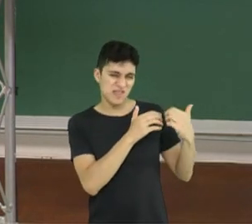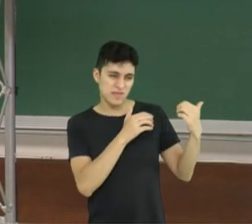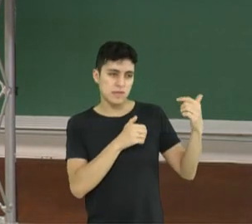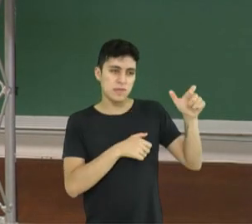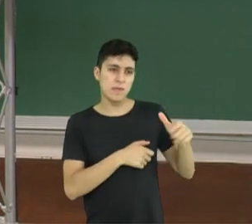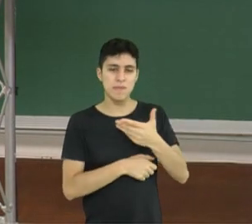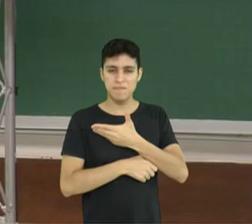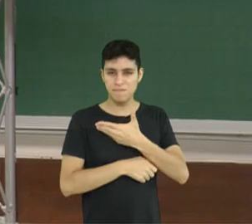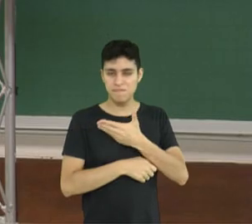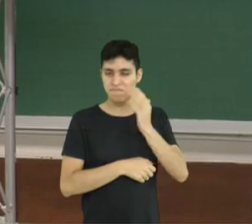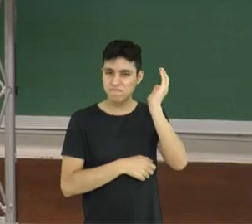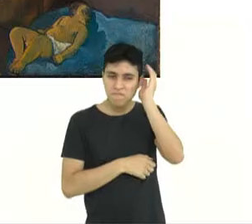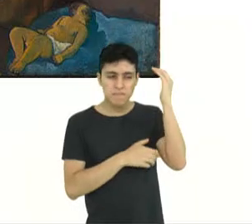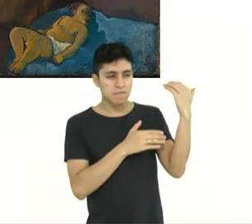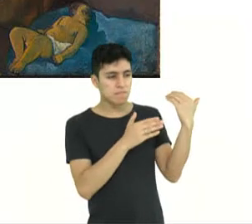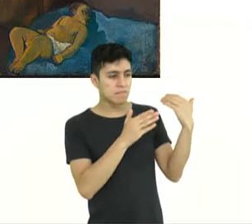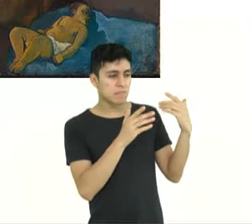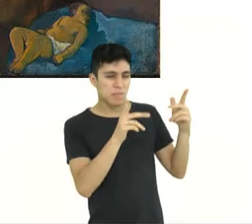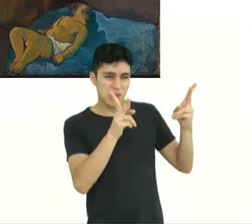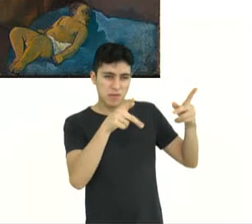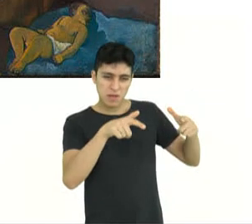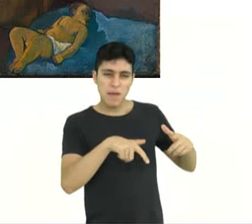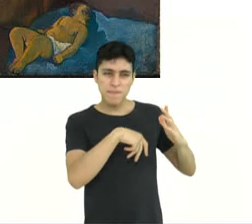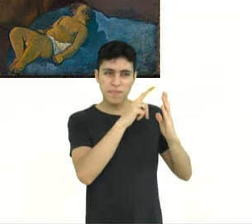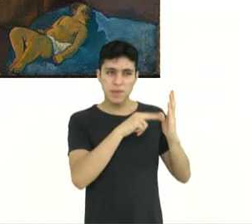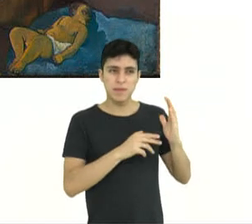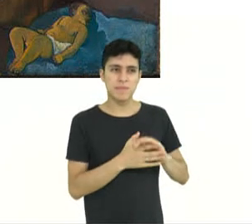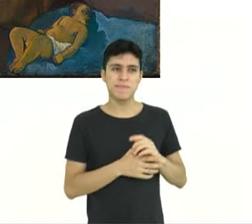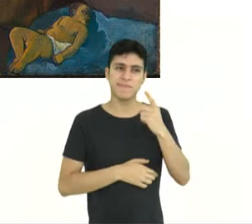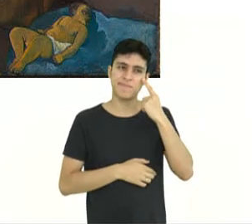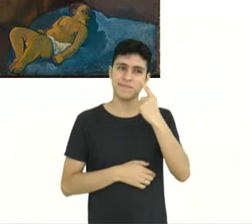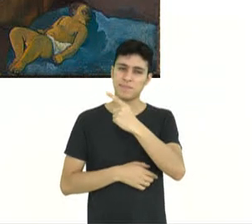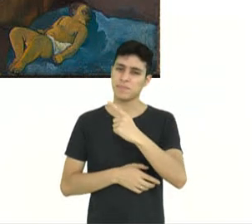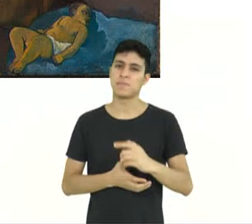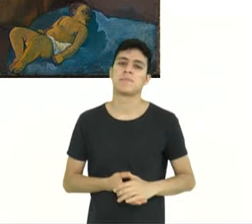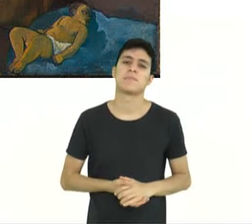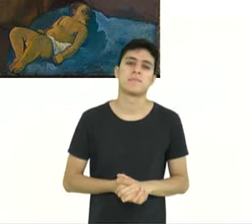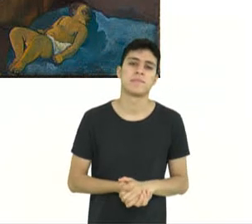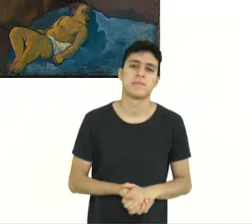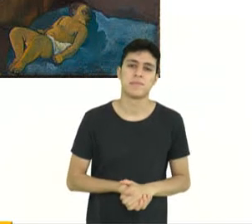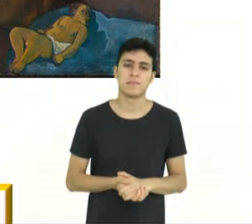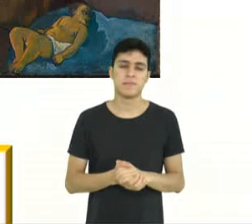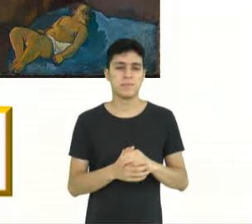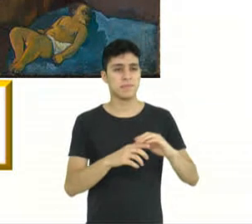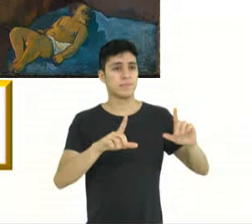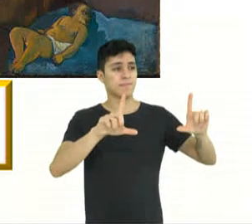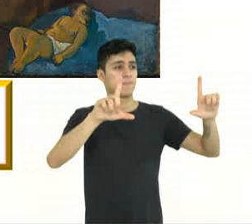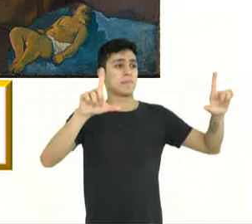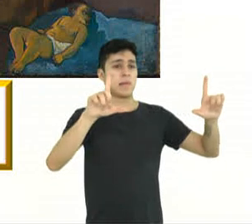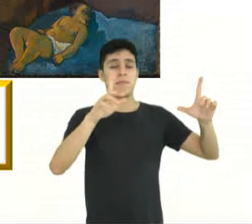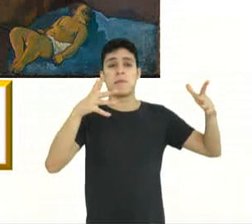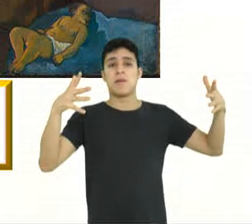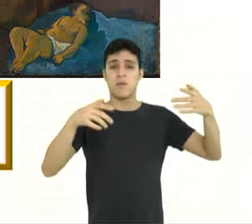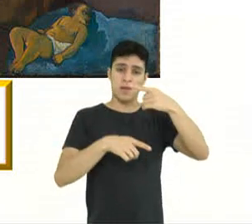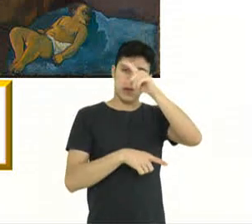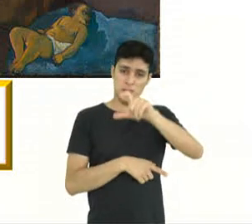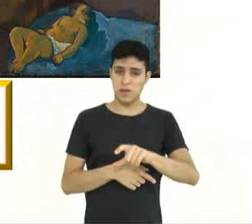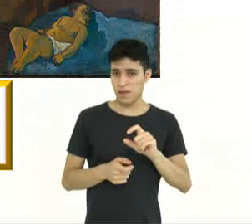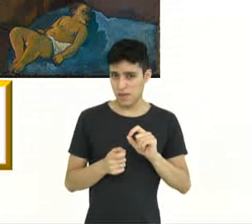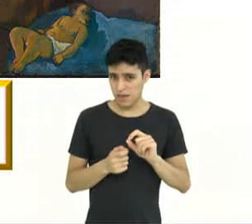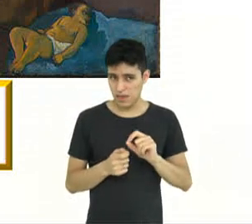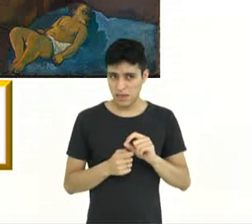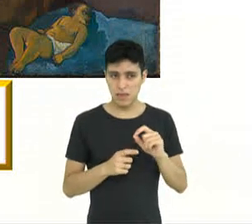então Vale ressaltar isso aí De onde viemos quem somos onde iremos é o quadro maior que ele tem né